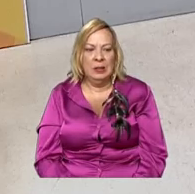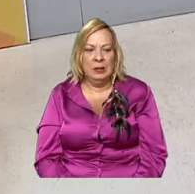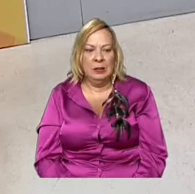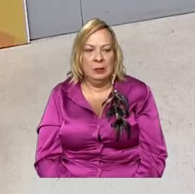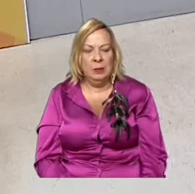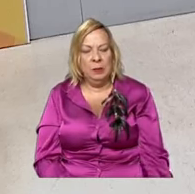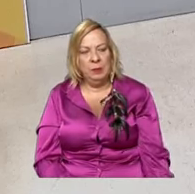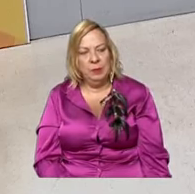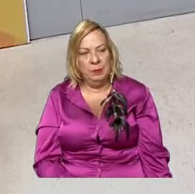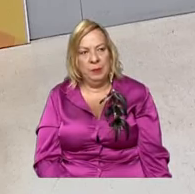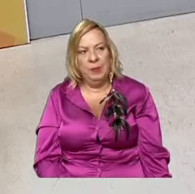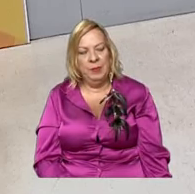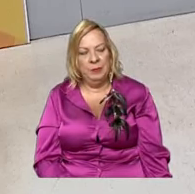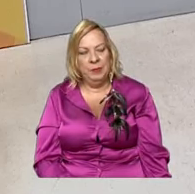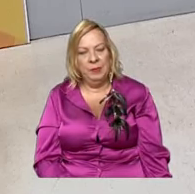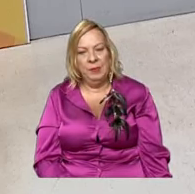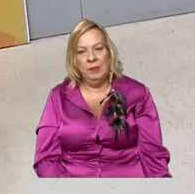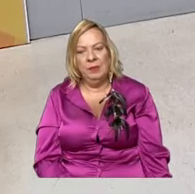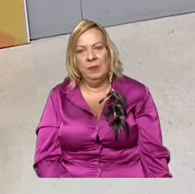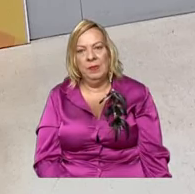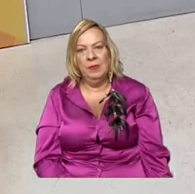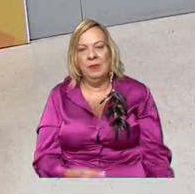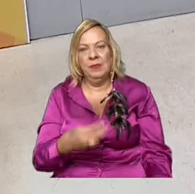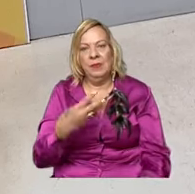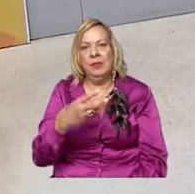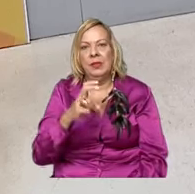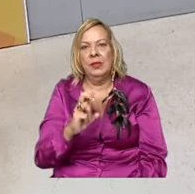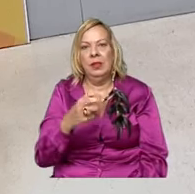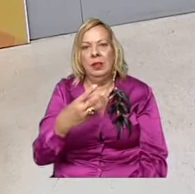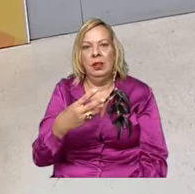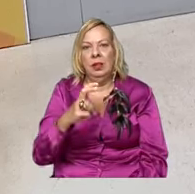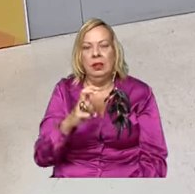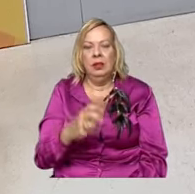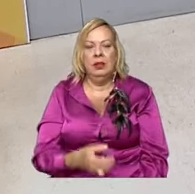número 25, agora tem 35 sim,